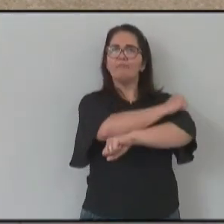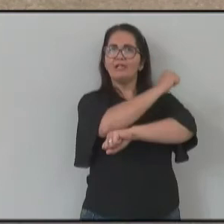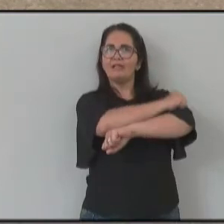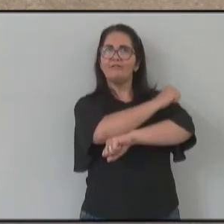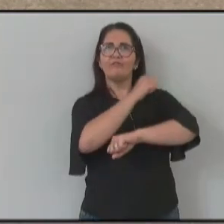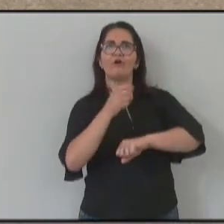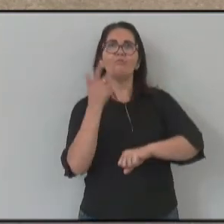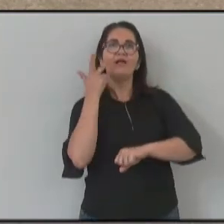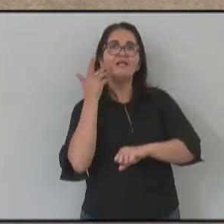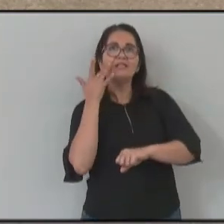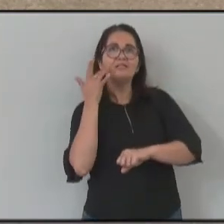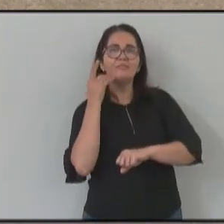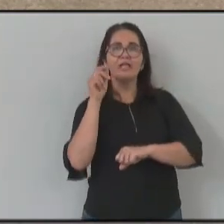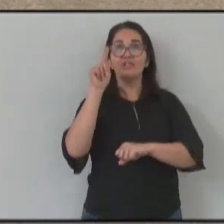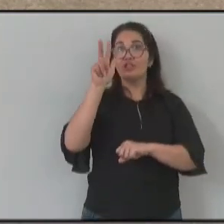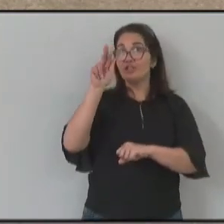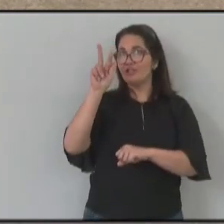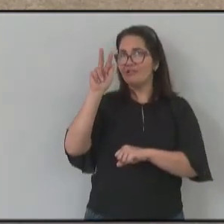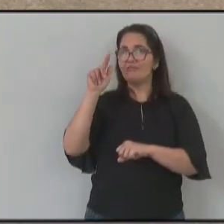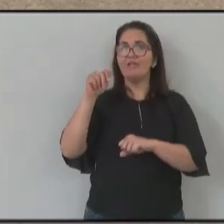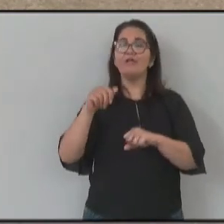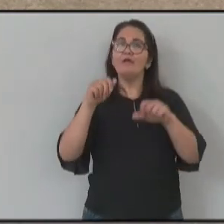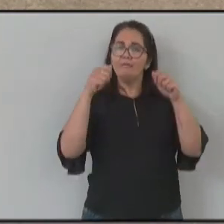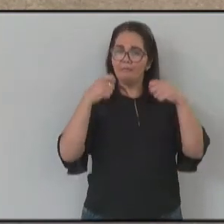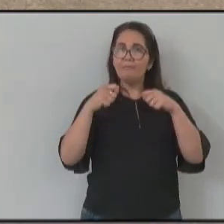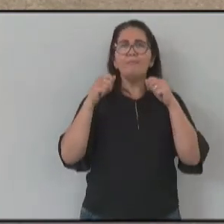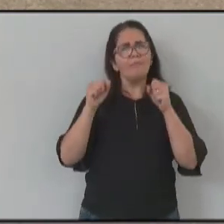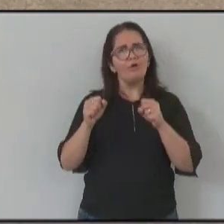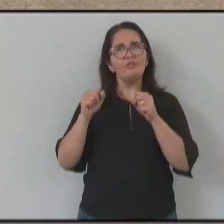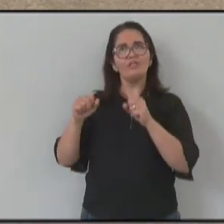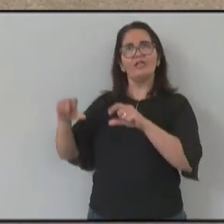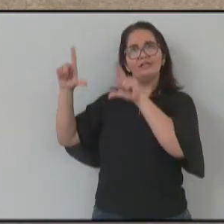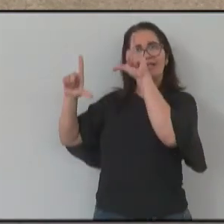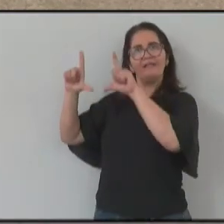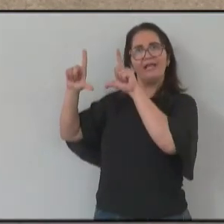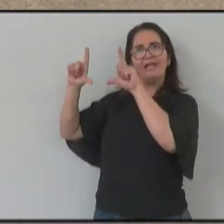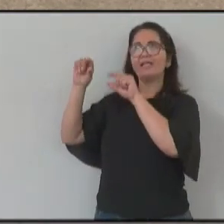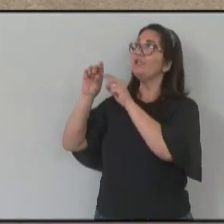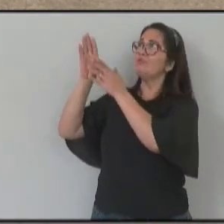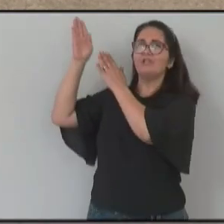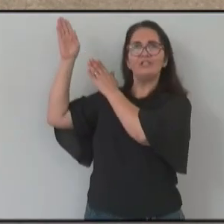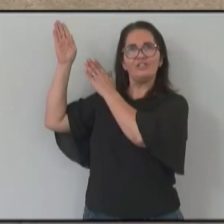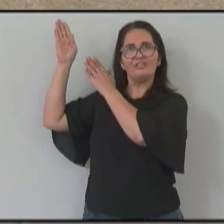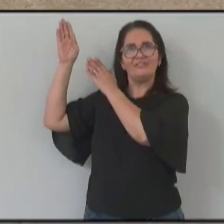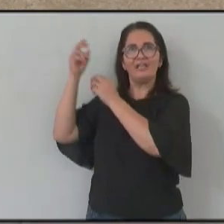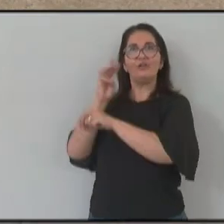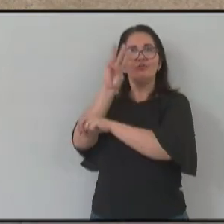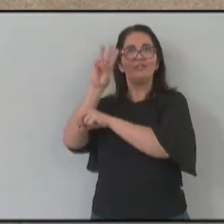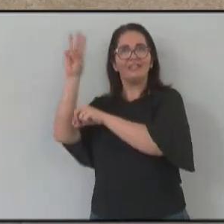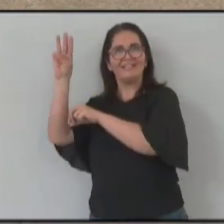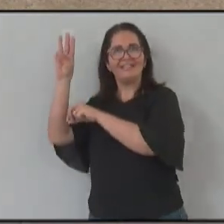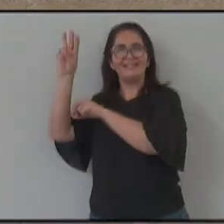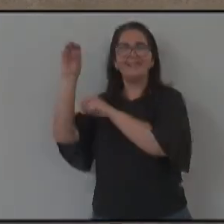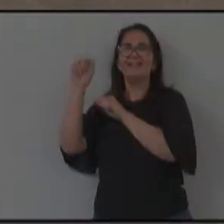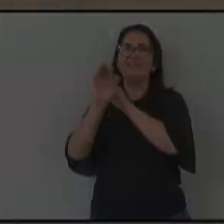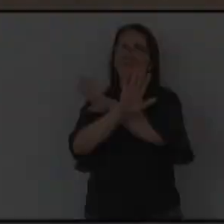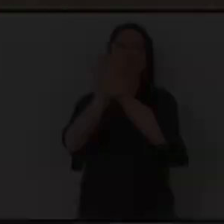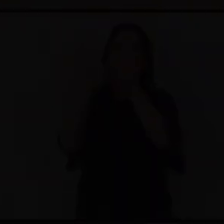celular na imagem que aparece no canto da tela. Um grande abraço para todos vocês. Tchau, tchau.